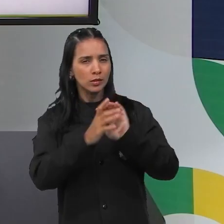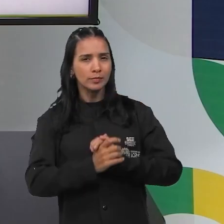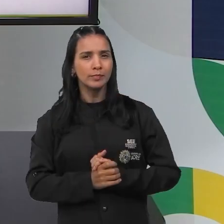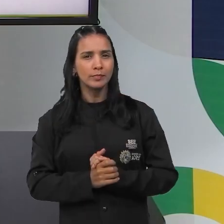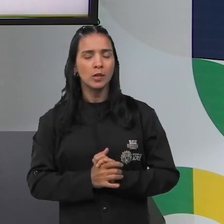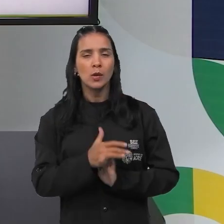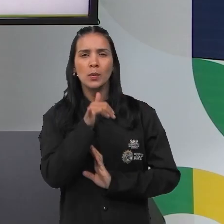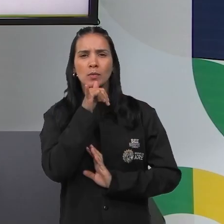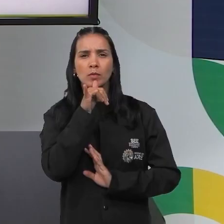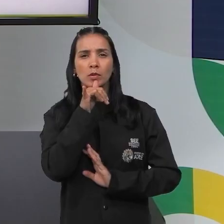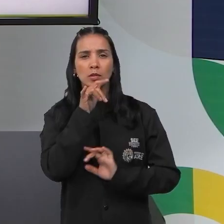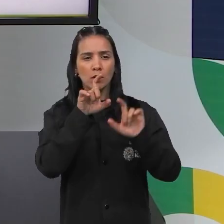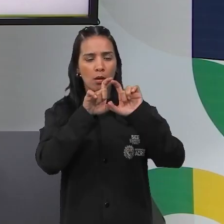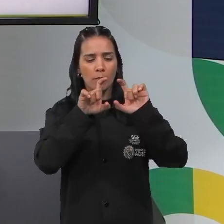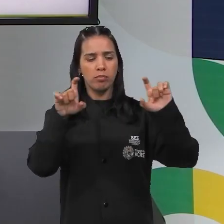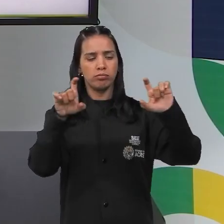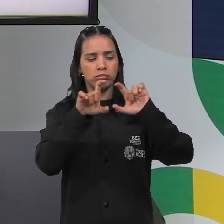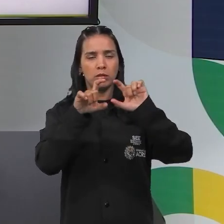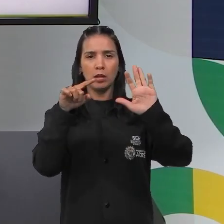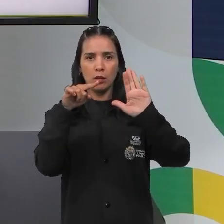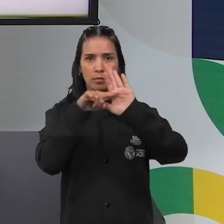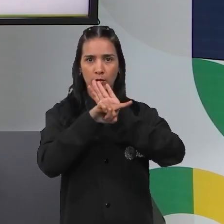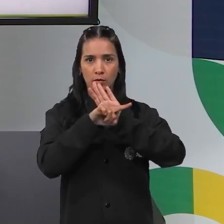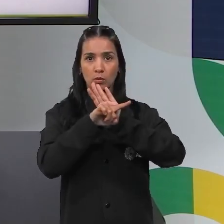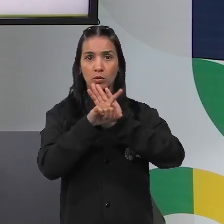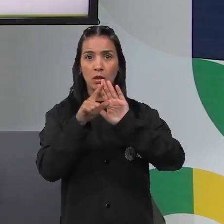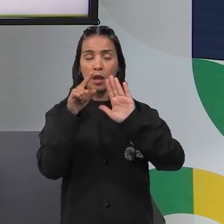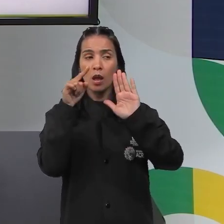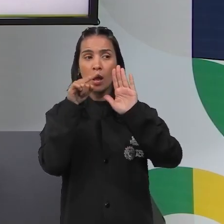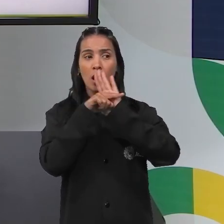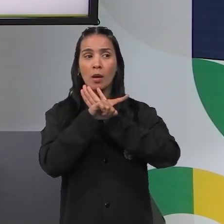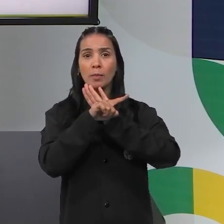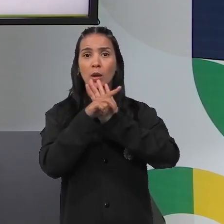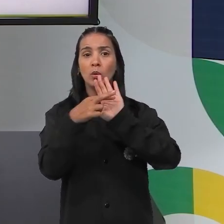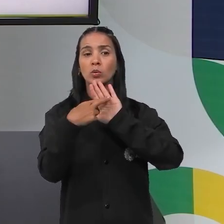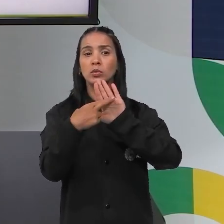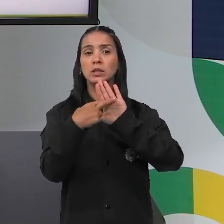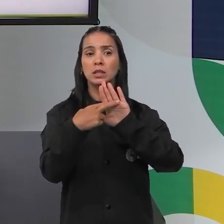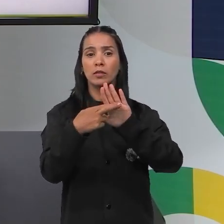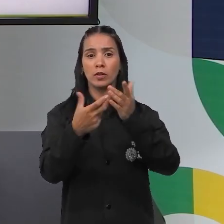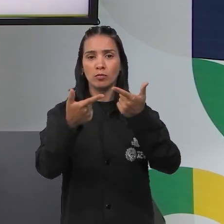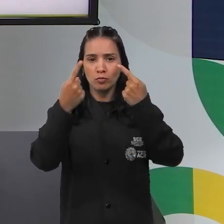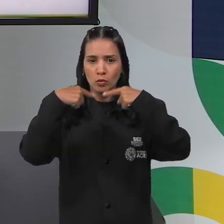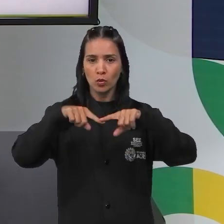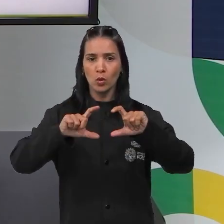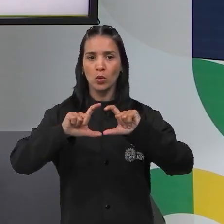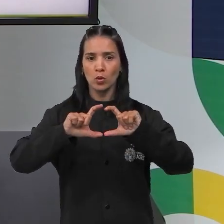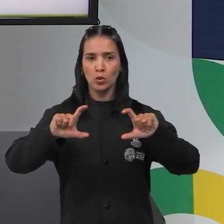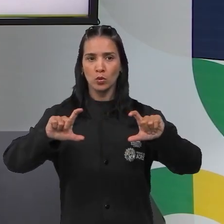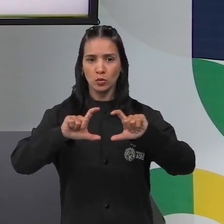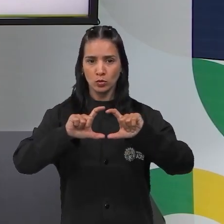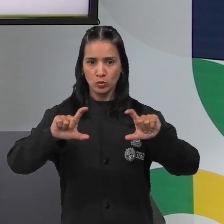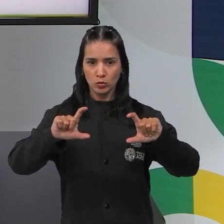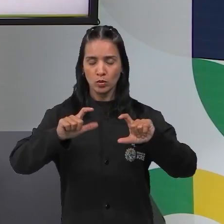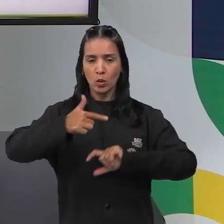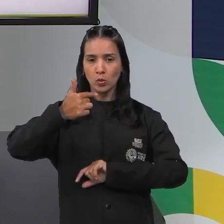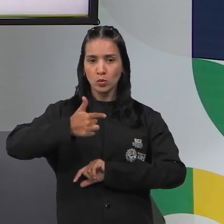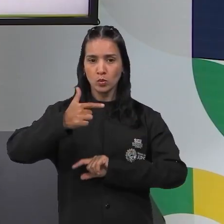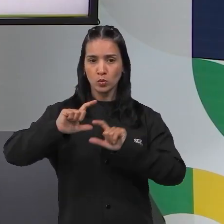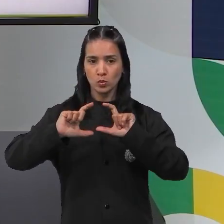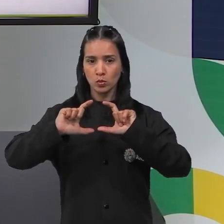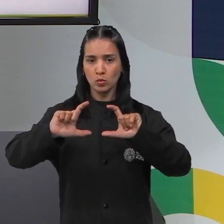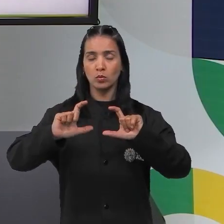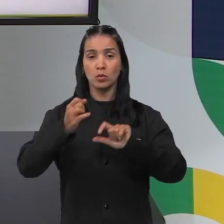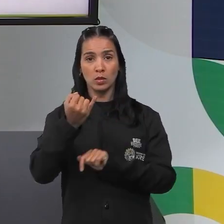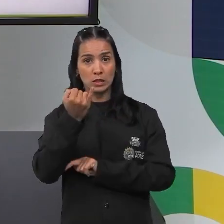podem observar que a pergunta está se referindo ao segundo quadrinho. Então, quando vocês estiverem lendo as